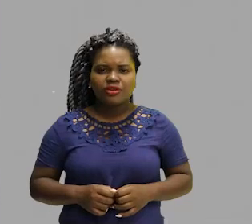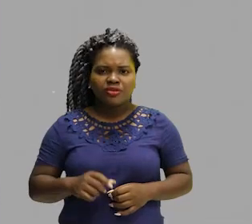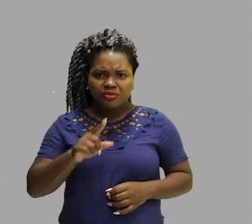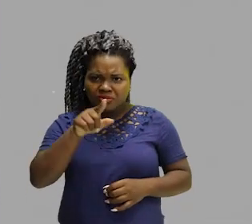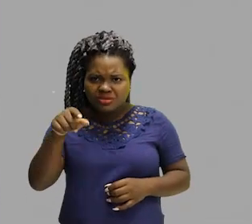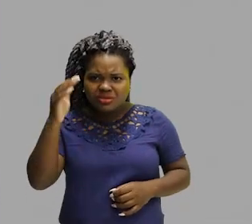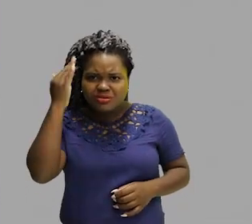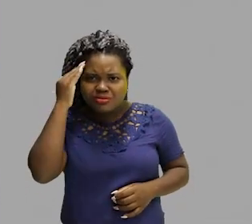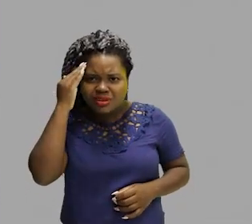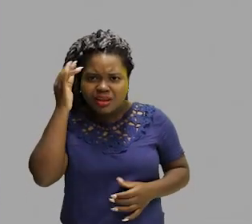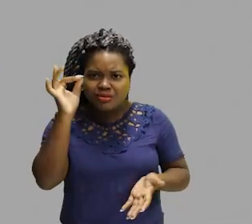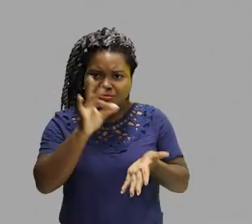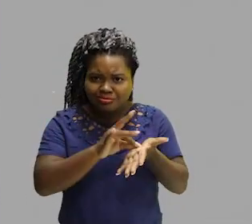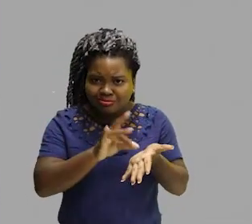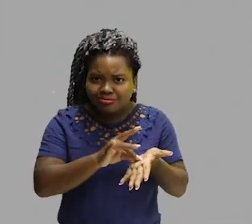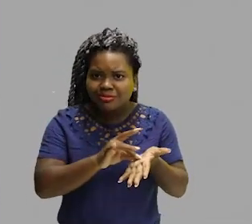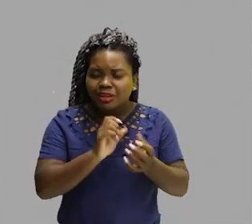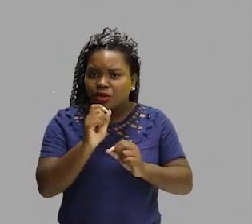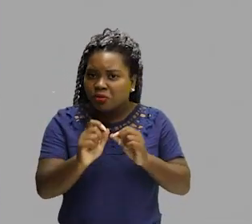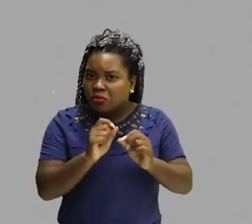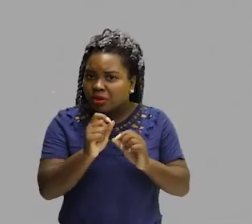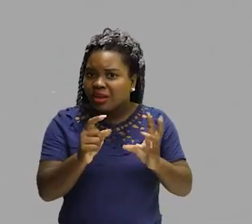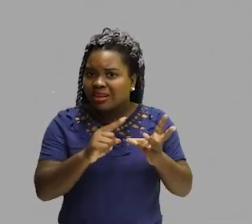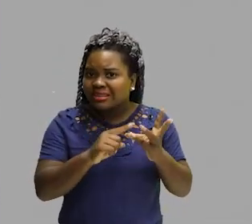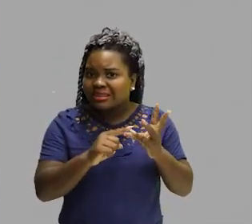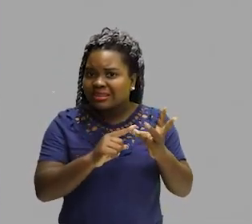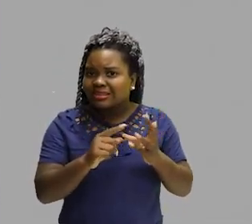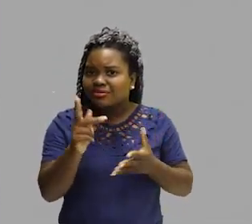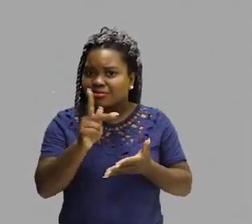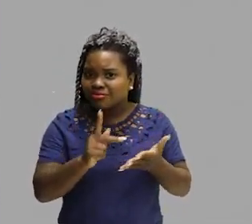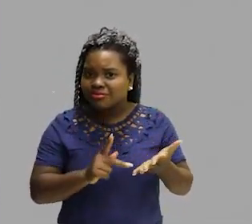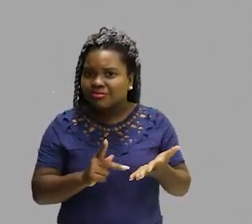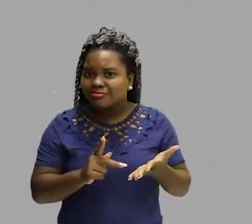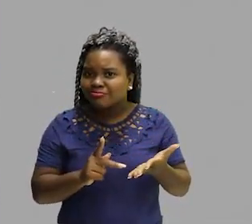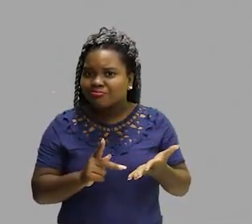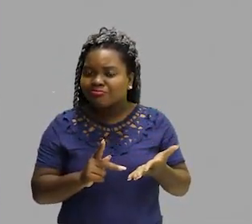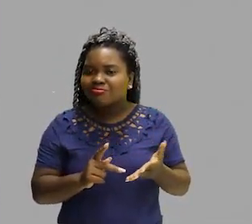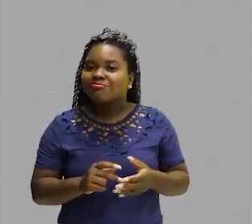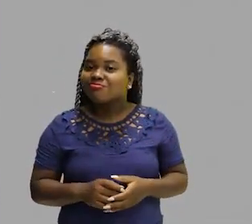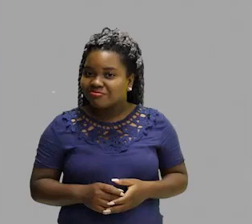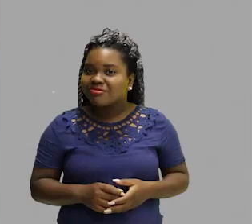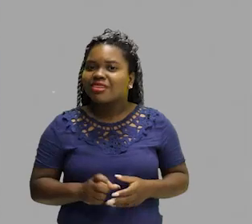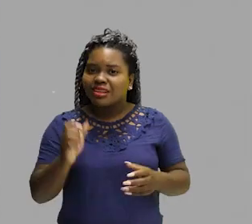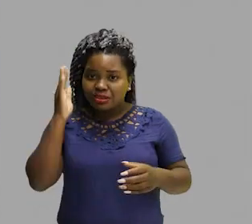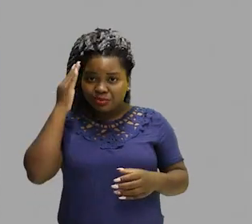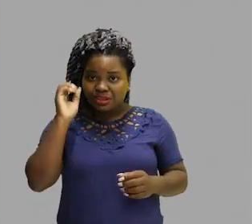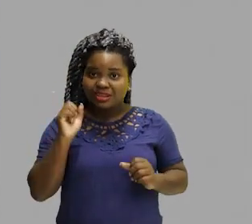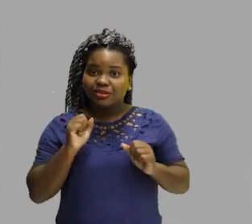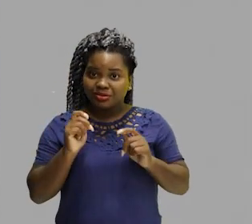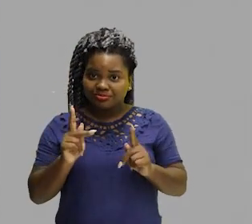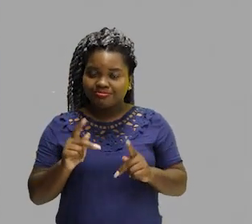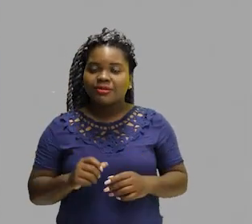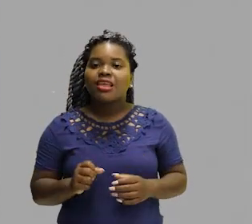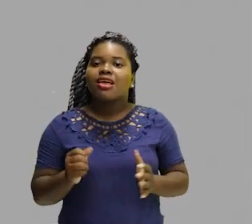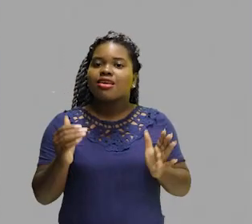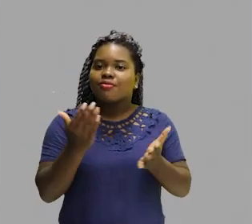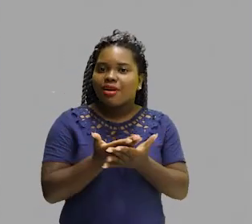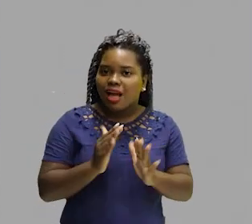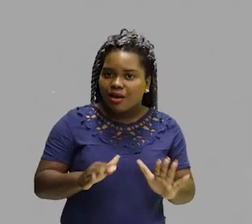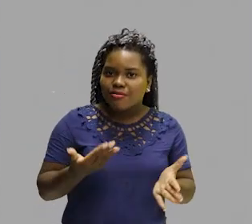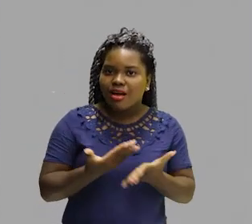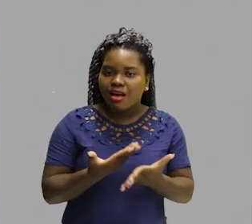entendendo? De verdade, o que é sílaba poética? Eu acho que deu para entender, né? E para finalizar aí essa sequência de